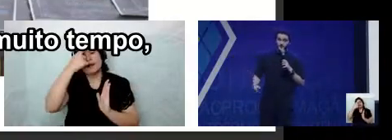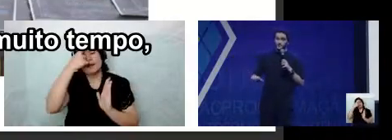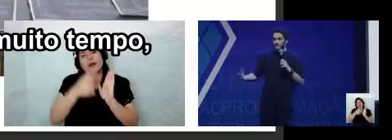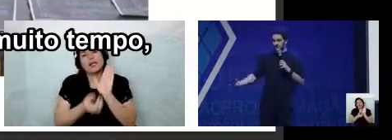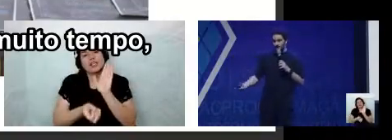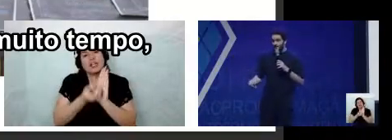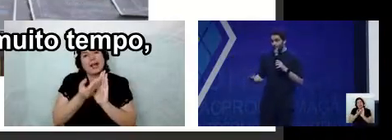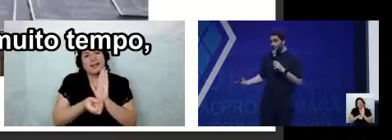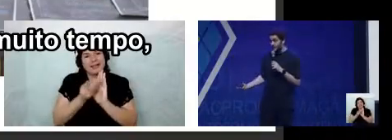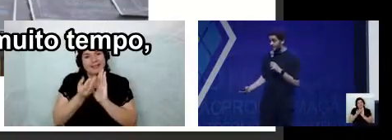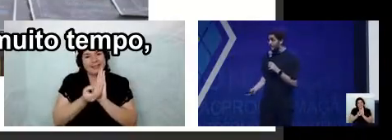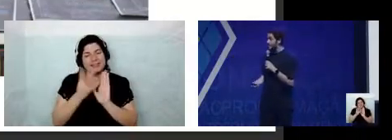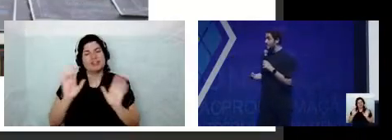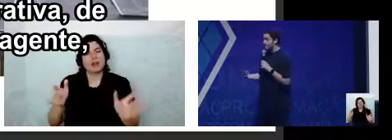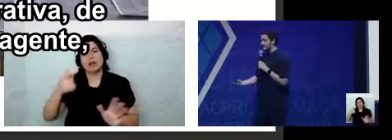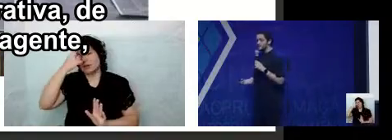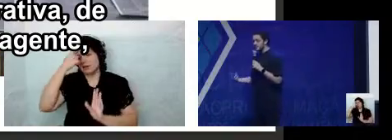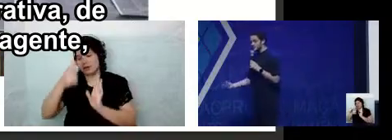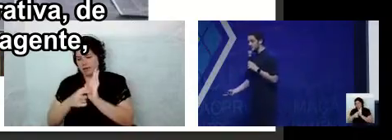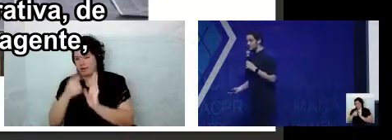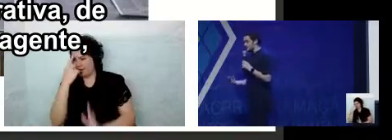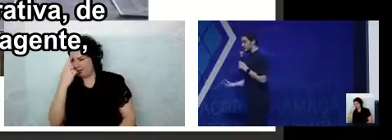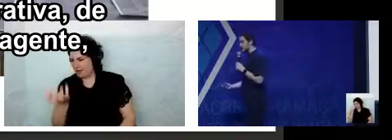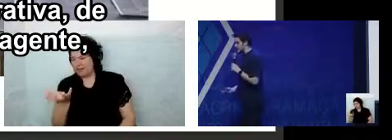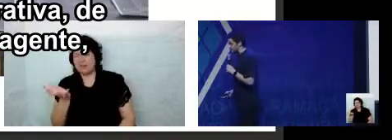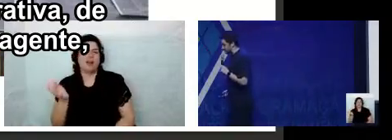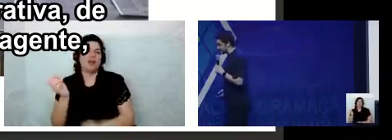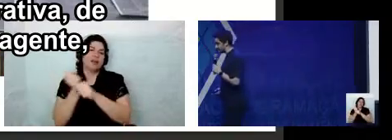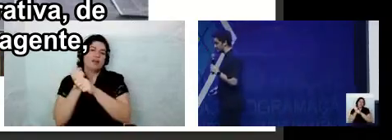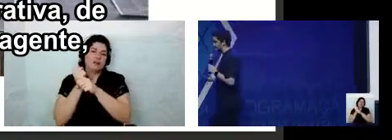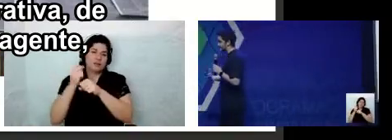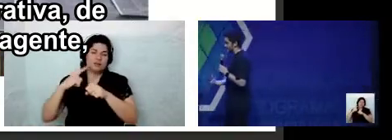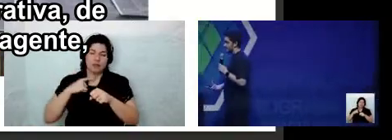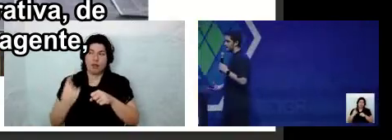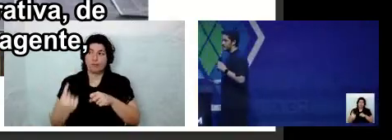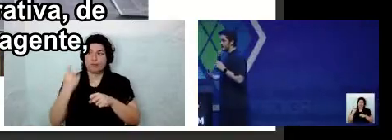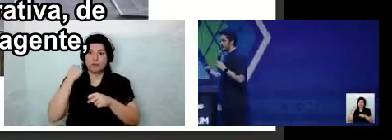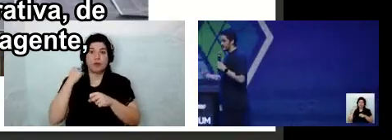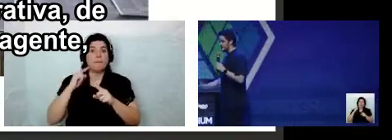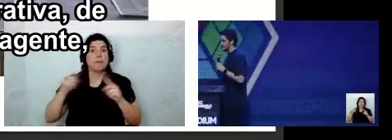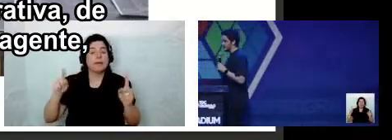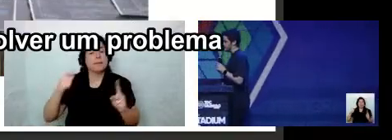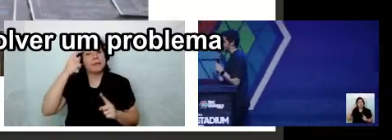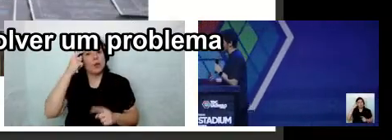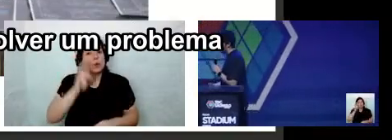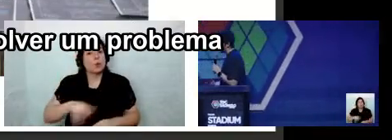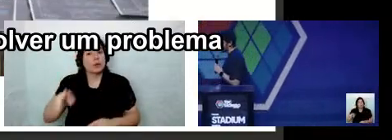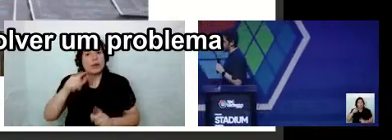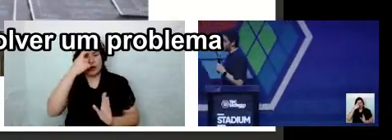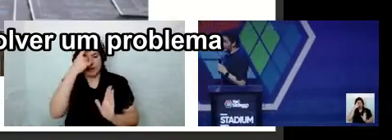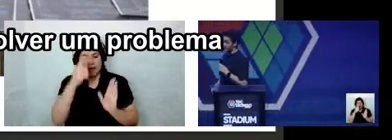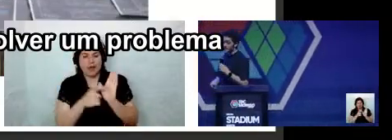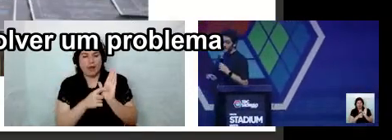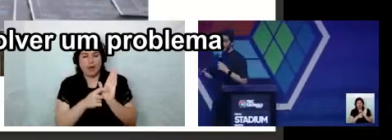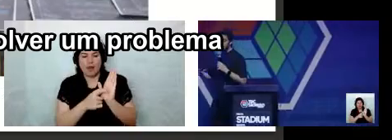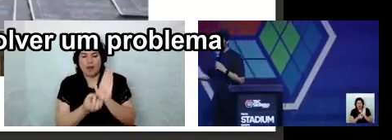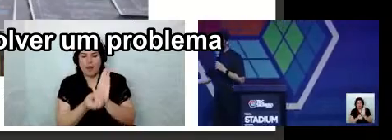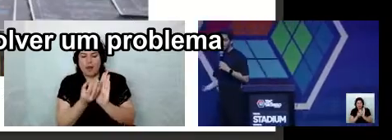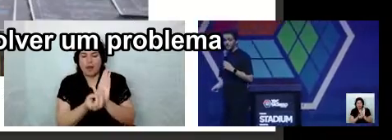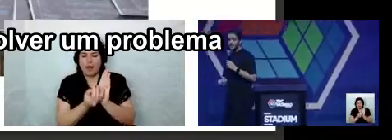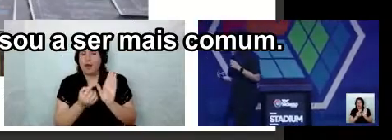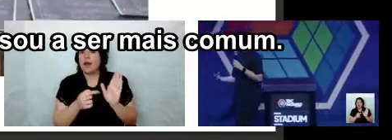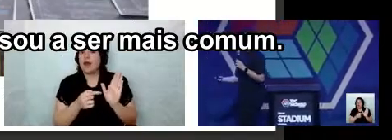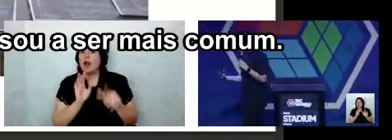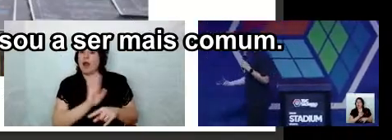inteligência artificial já existia há muito tempo, mas esse conceito de IA generativa, de você utilizar uma espécie de agente, utilizar uma espécie de ator para